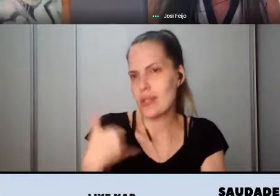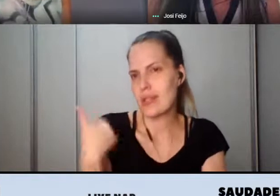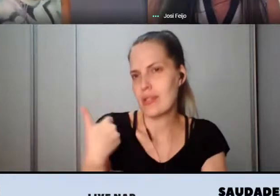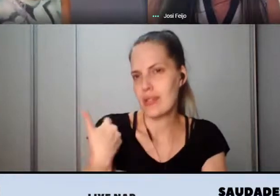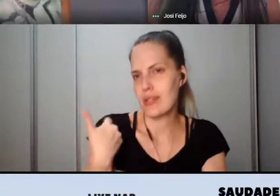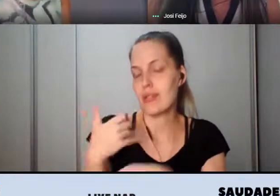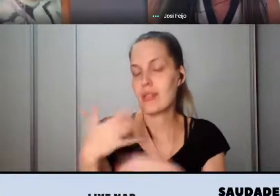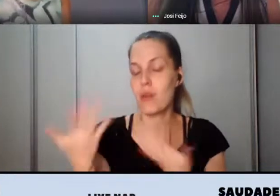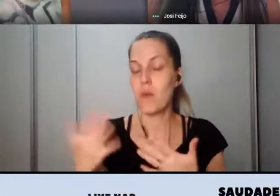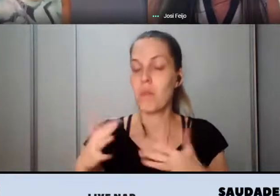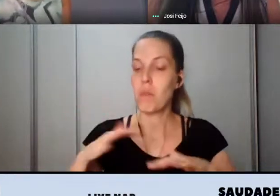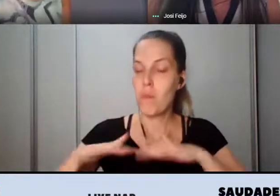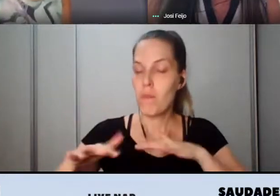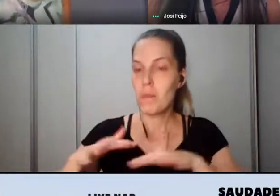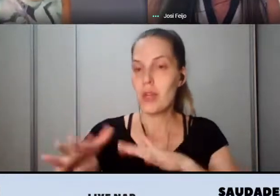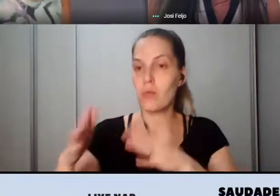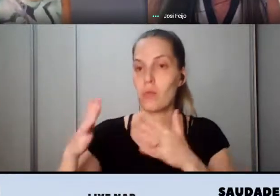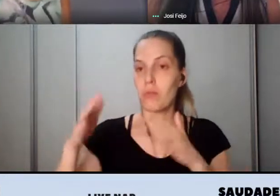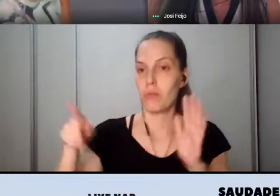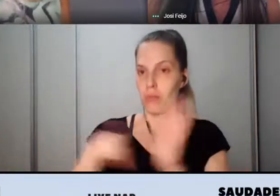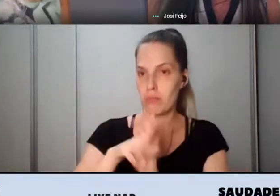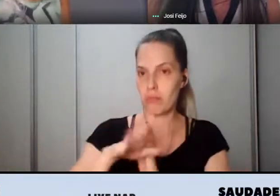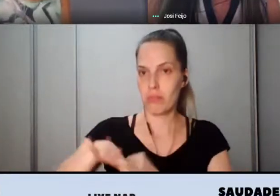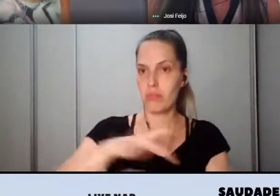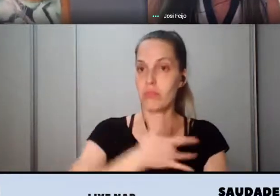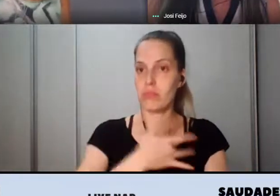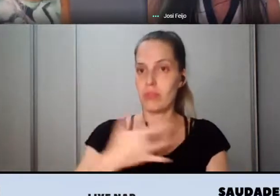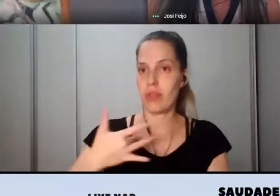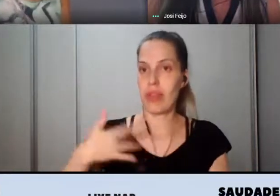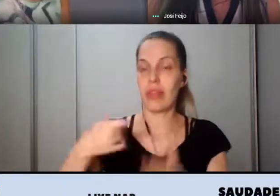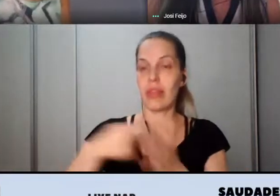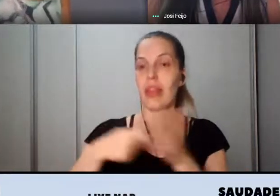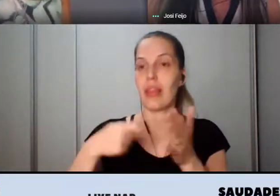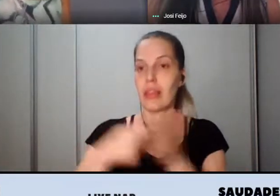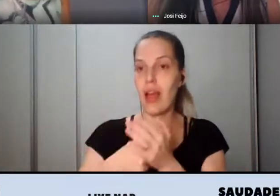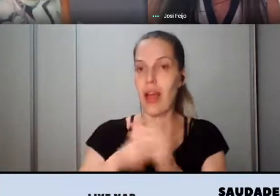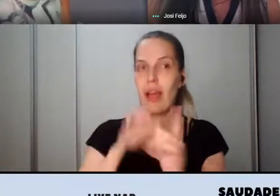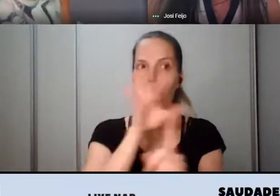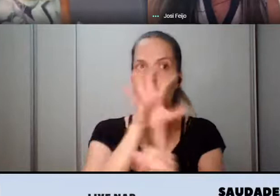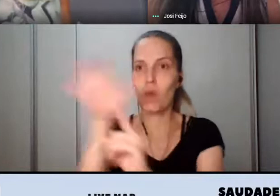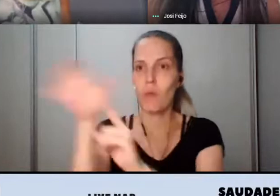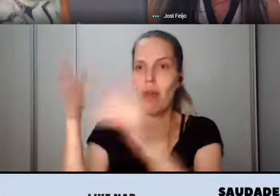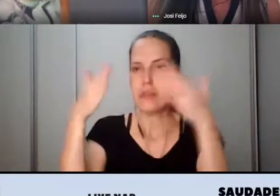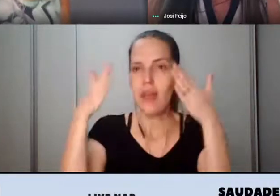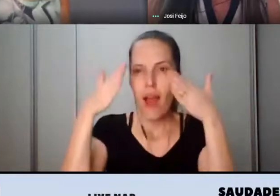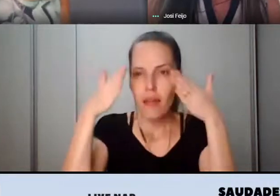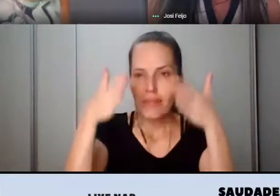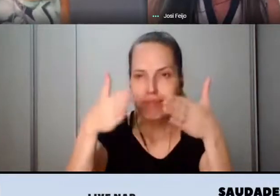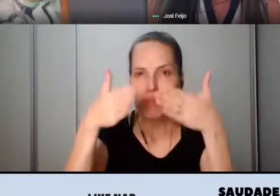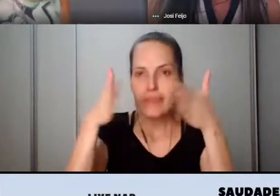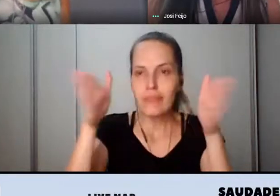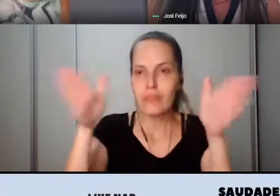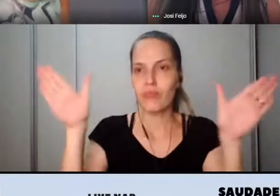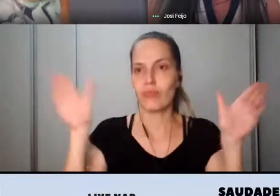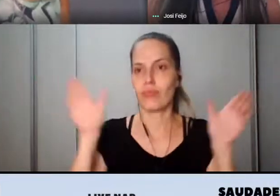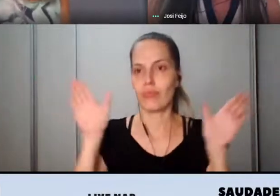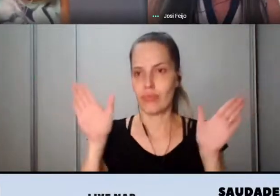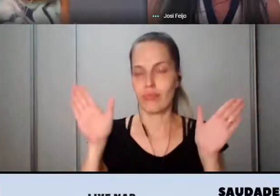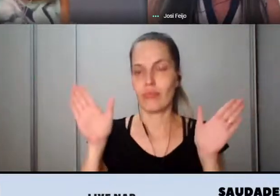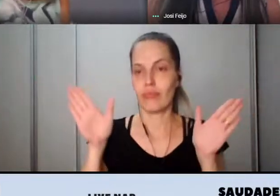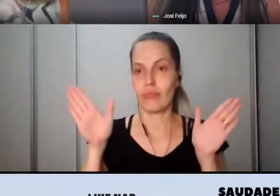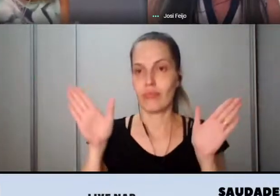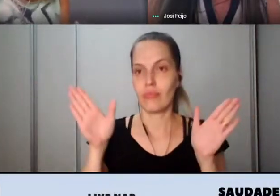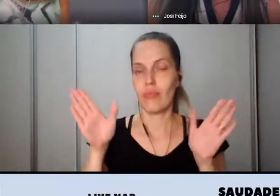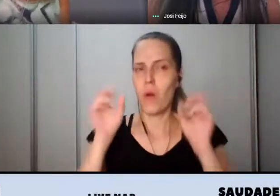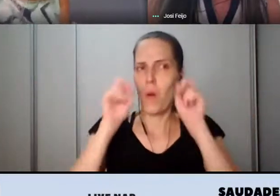tentar abrir horizontes, ampliar horizontes, e aí, bom, não foi possível de fazer o que se